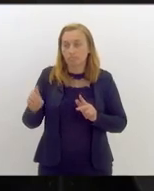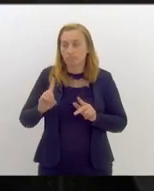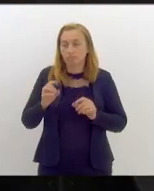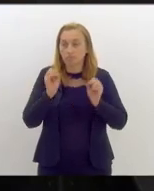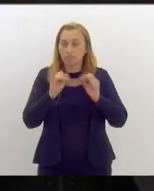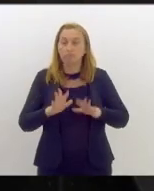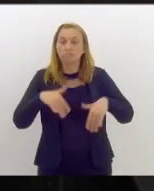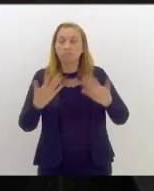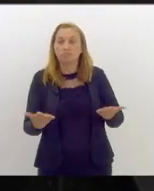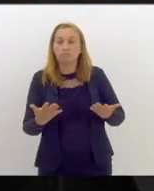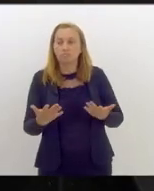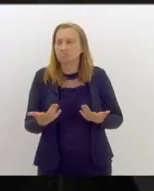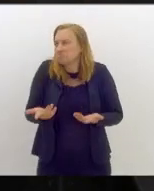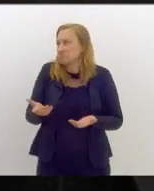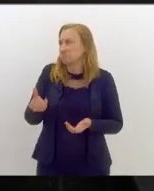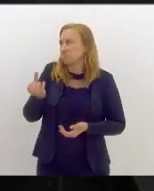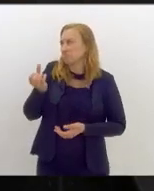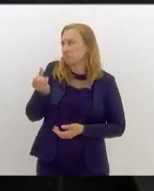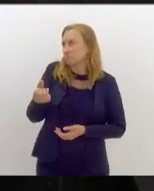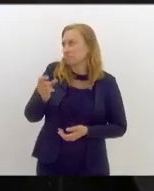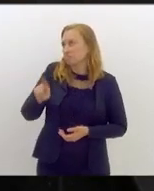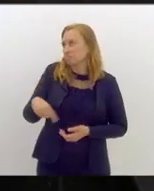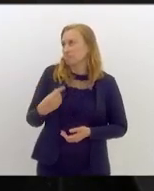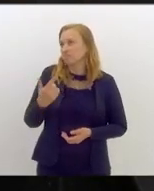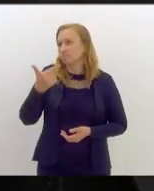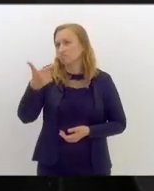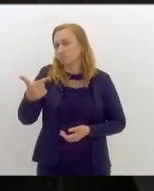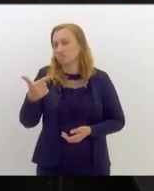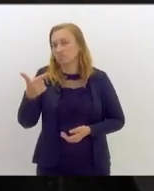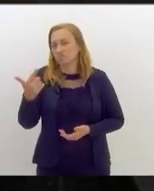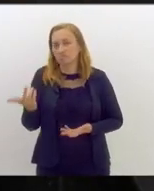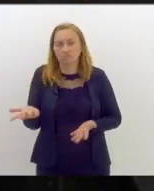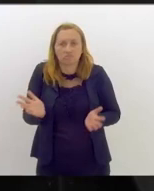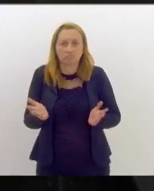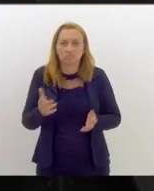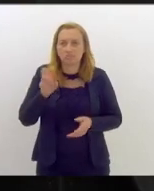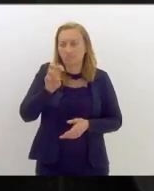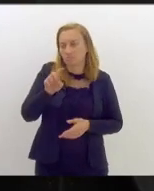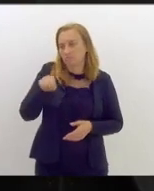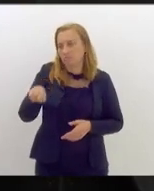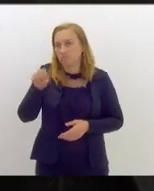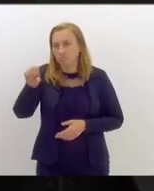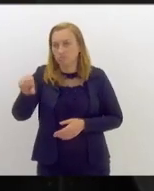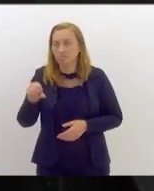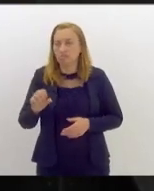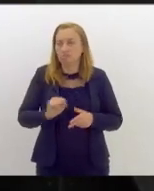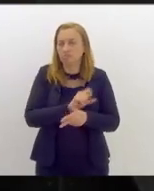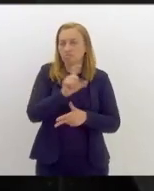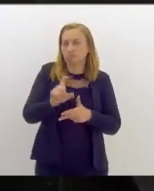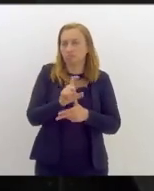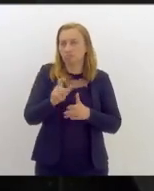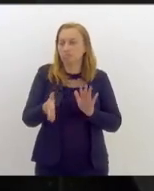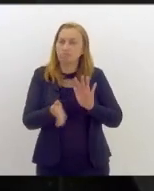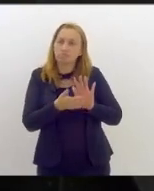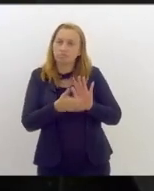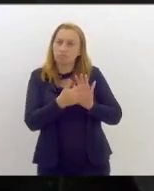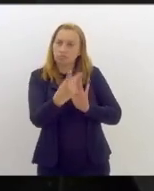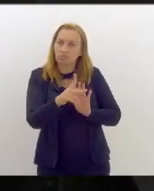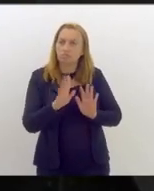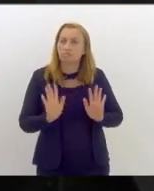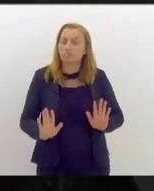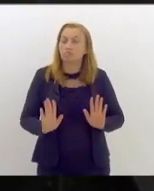tanto faz você 6,525 quando se é 5.9 o Executivo botou na proposta dele